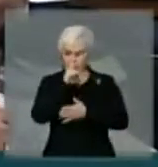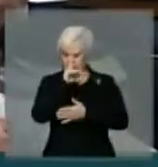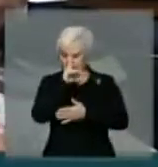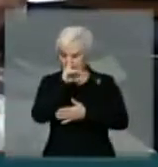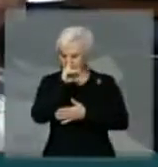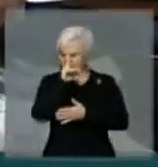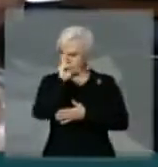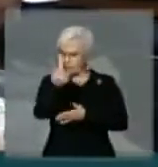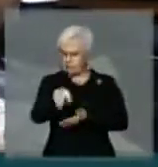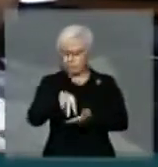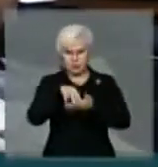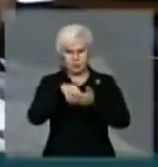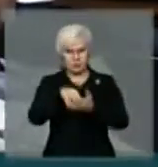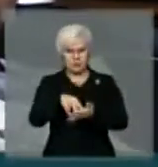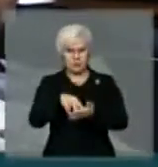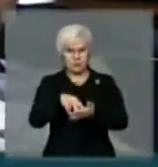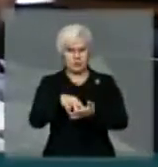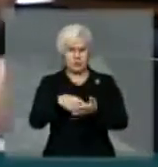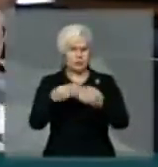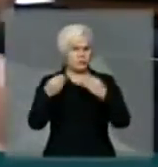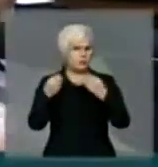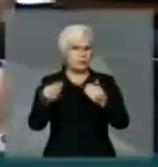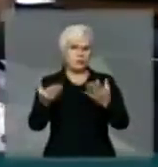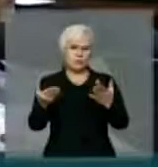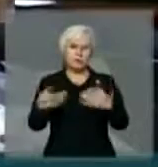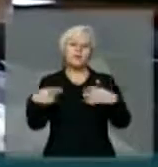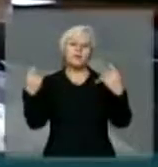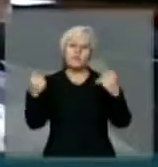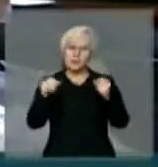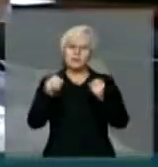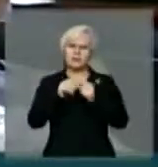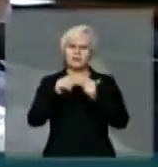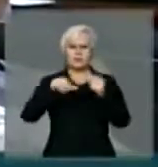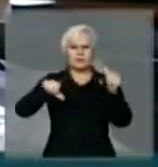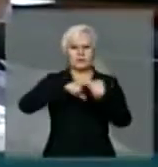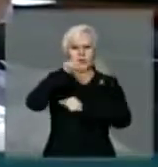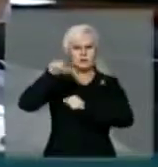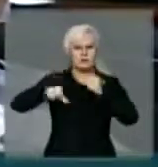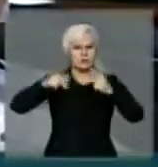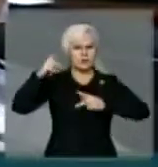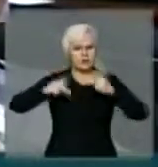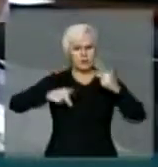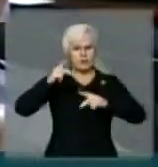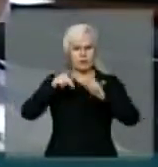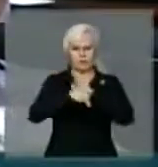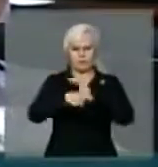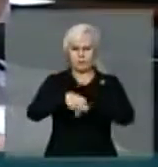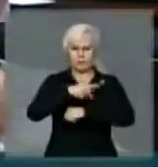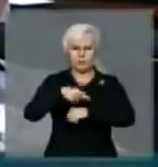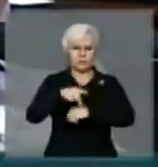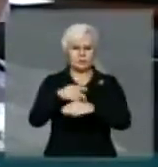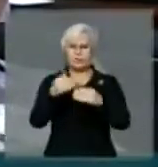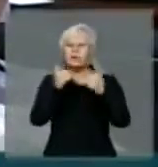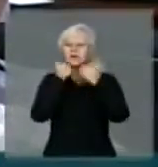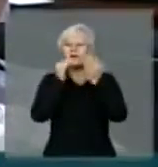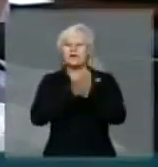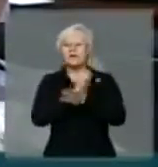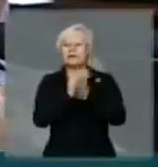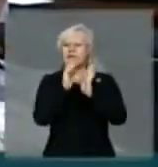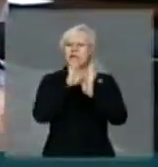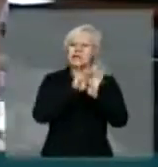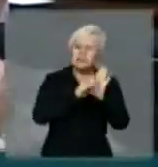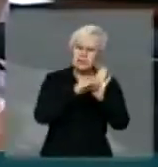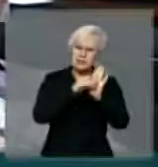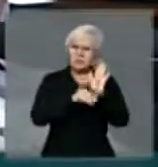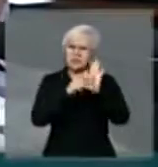para enfrentar uma outra eleição depois dessa, se não se fizer a reforma política, não emendas e regras eleitorais.